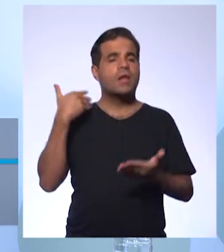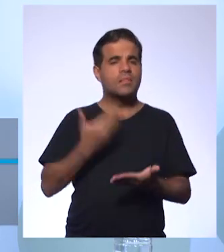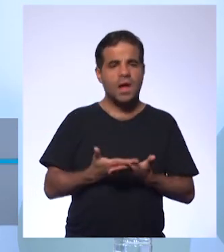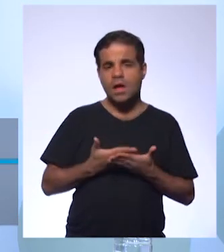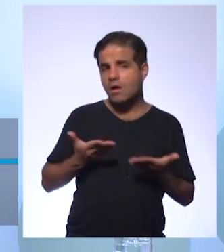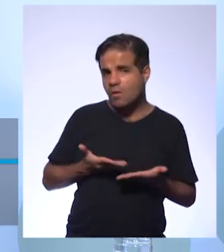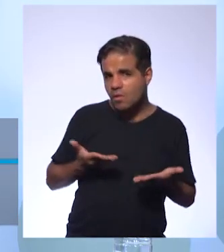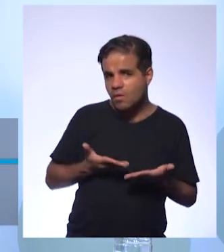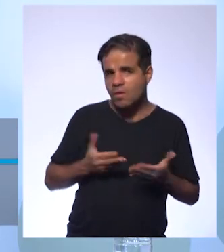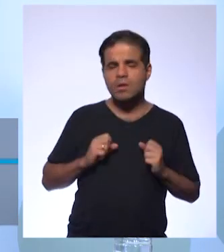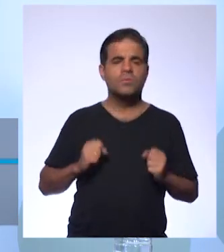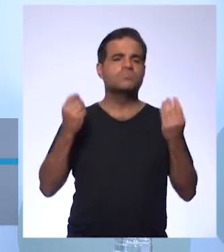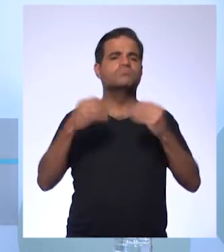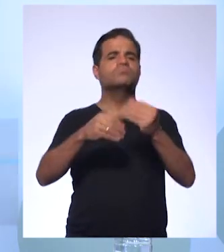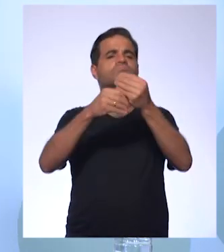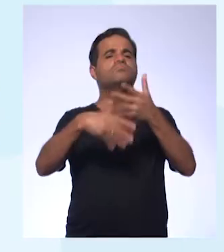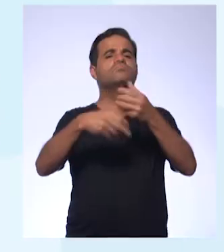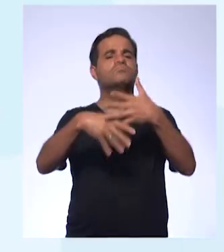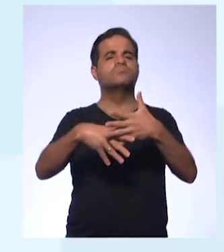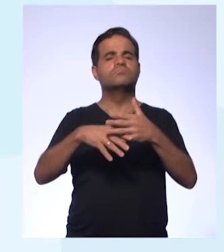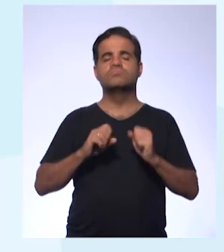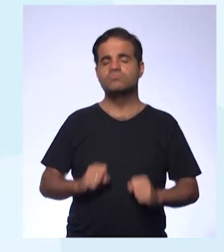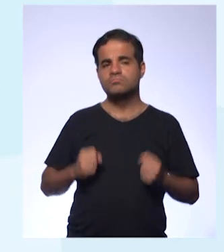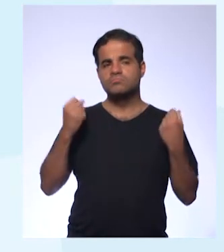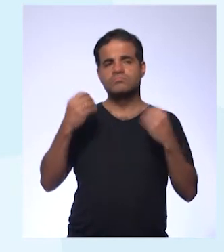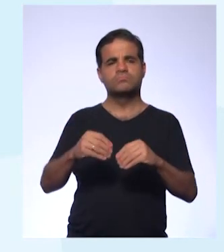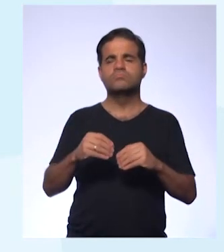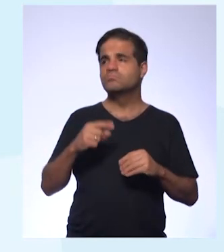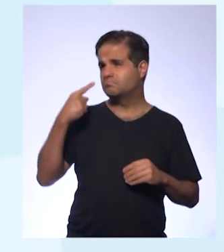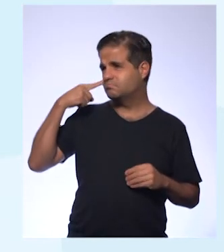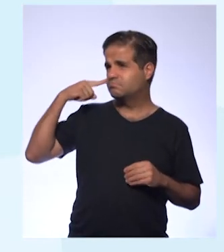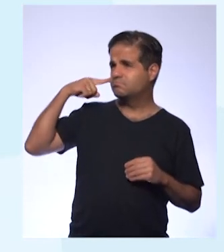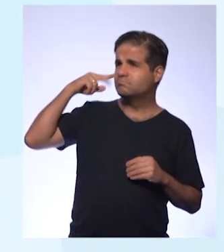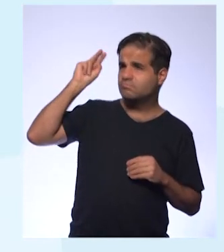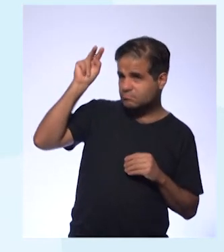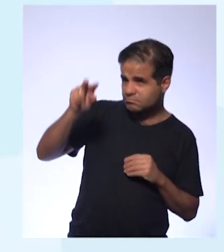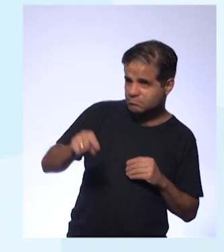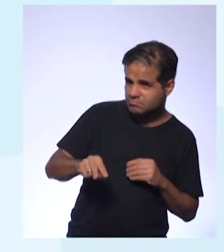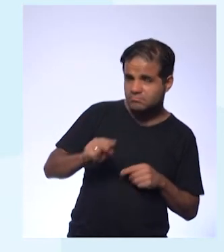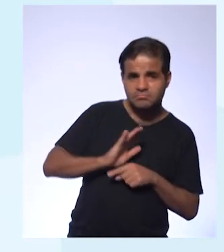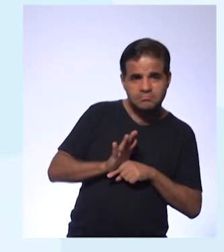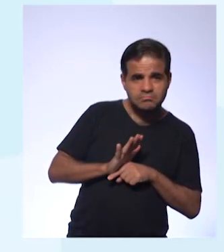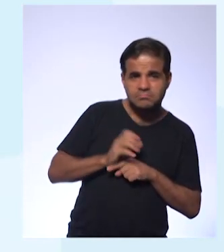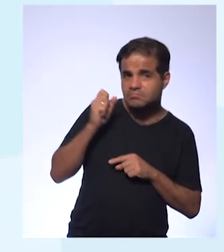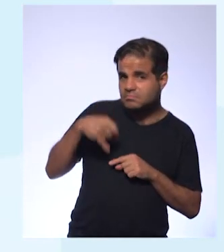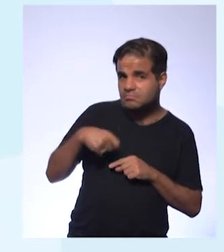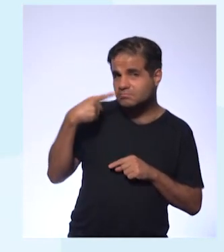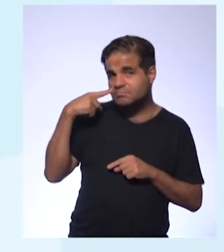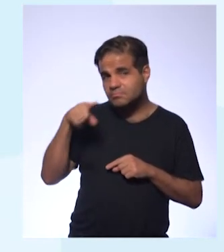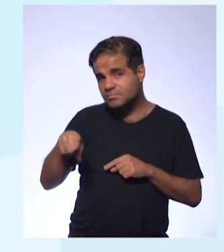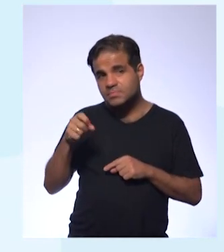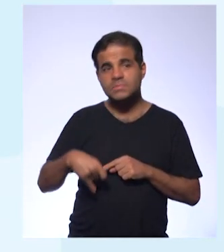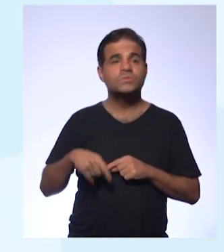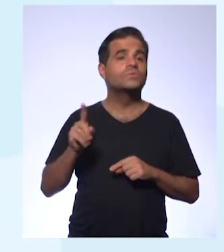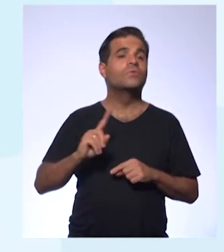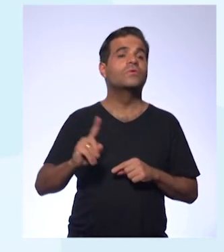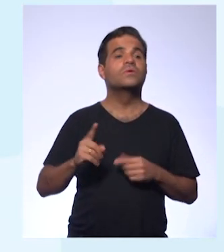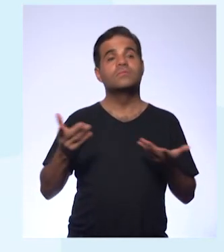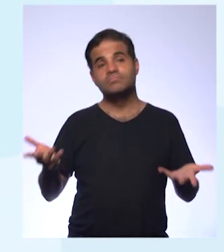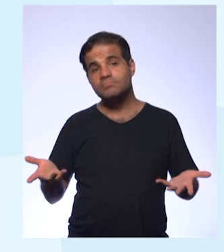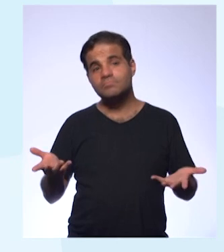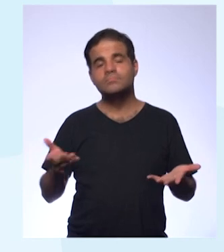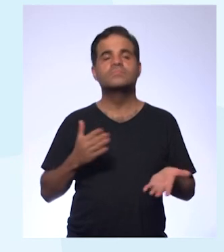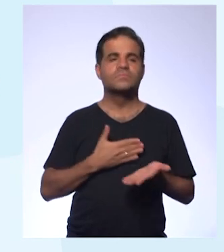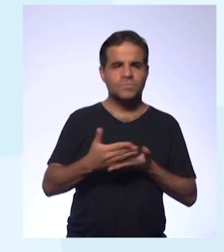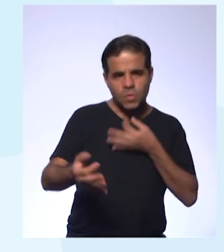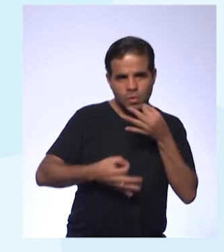vocês... Pode colocar na tela, por favor, para mim de novo. Vocês olhando aí, vocês assistiriam esse filme, sim ou não? Só responde isso, a gente já